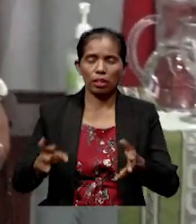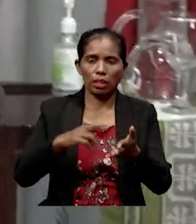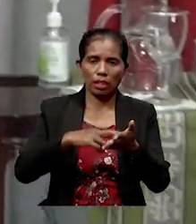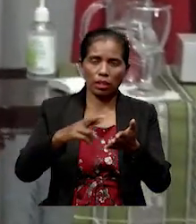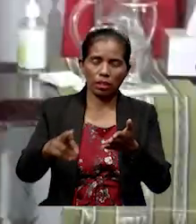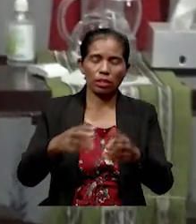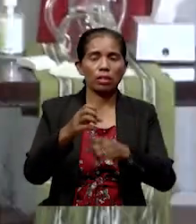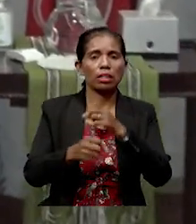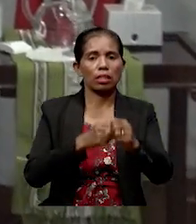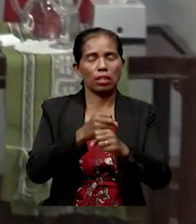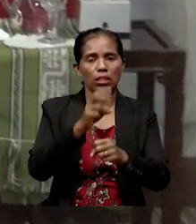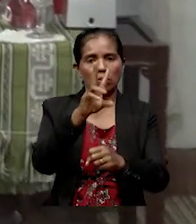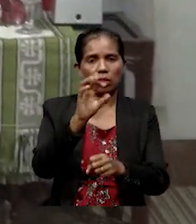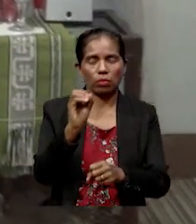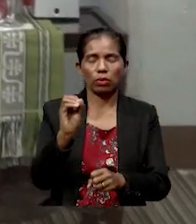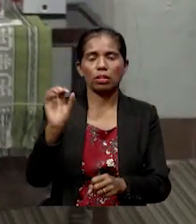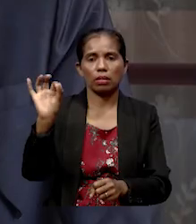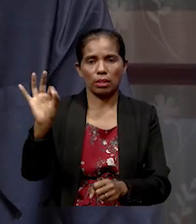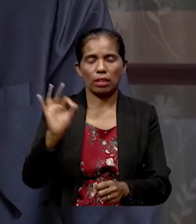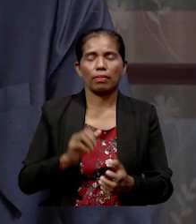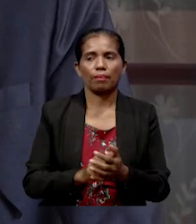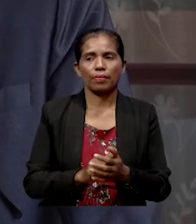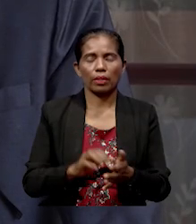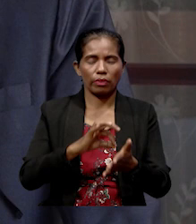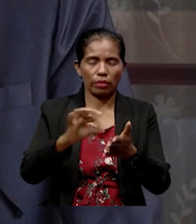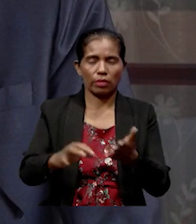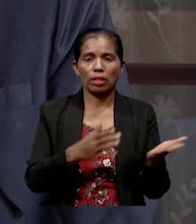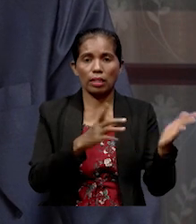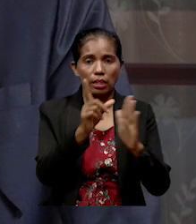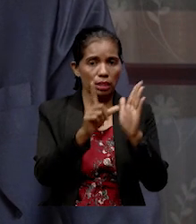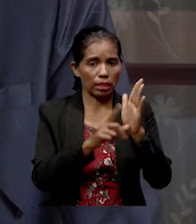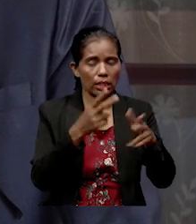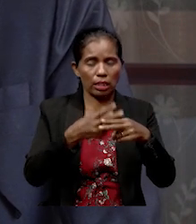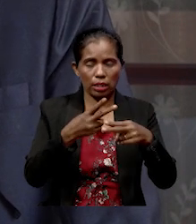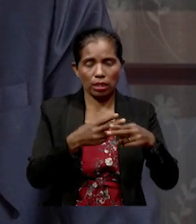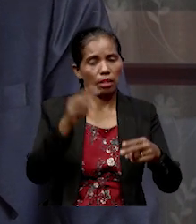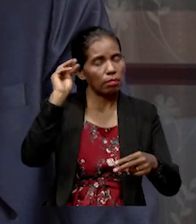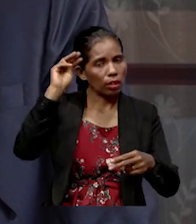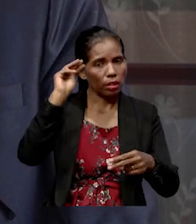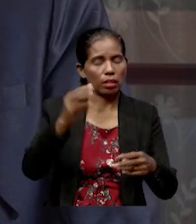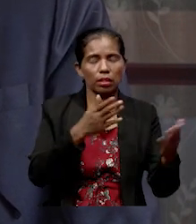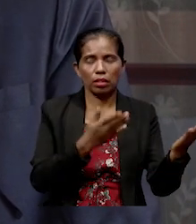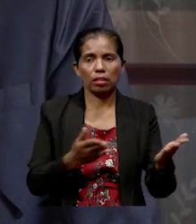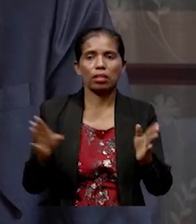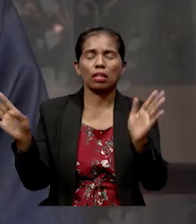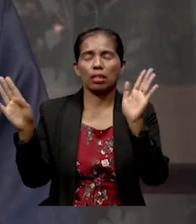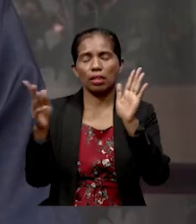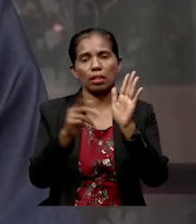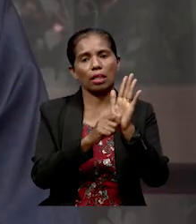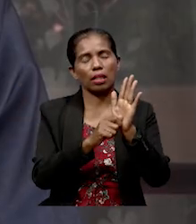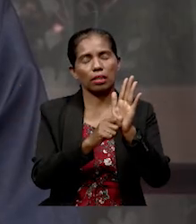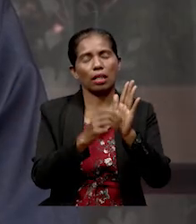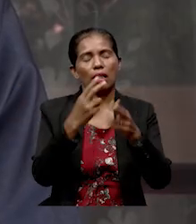atina ringruasian. O anjira remata verificação, lista sira né, ministério nebe tutela, seitaka sai filafali,